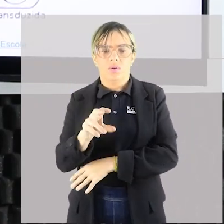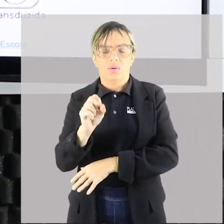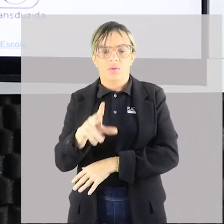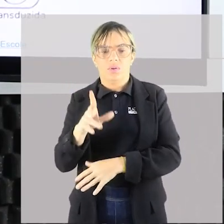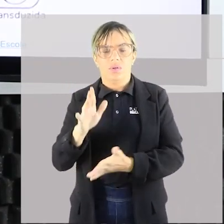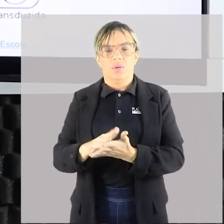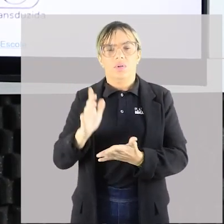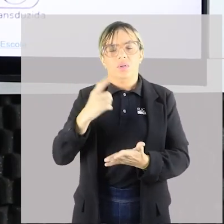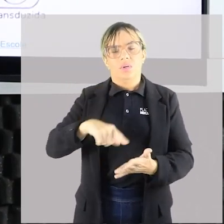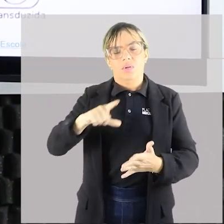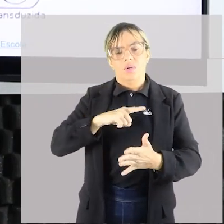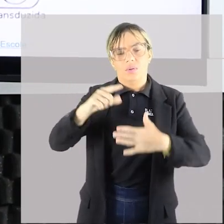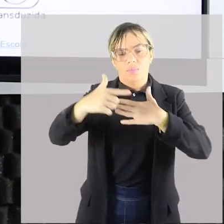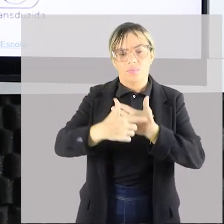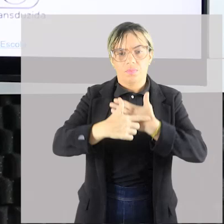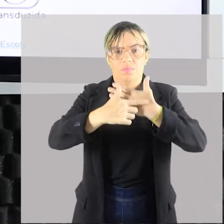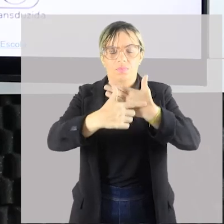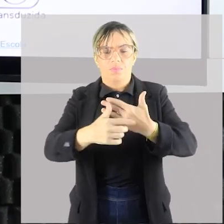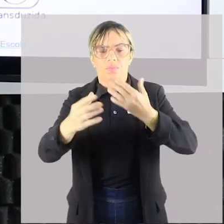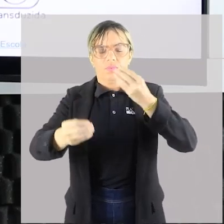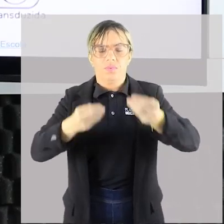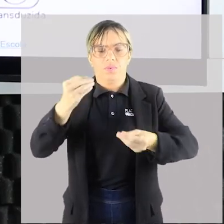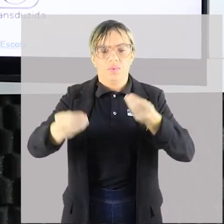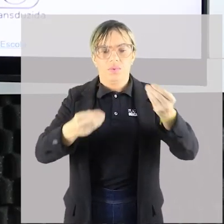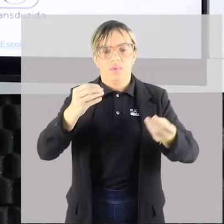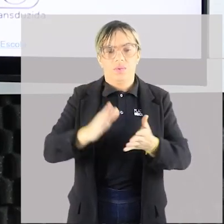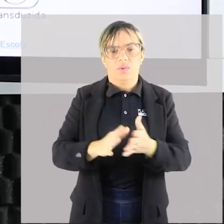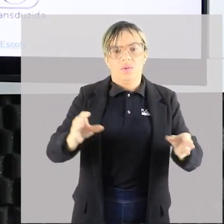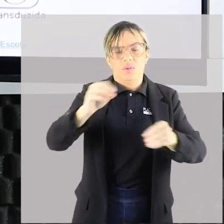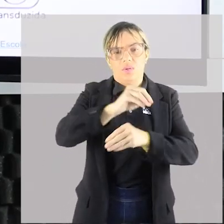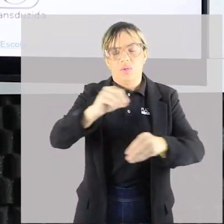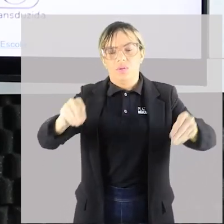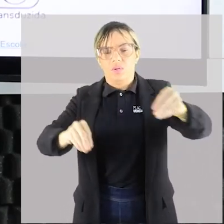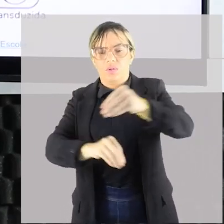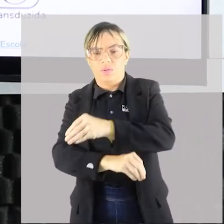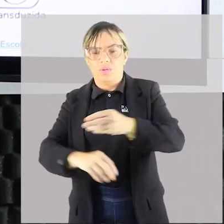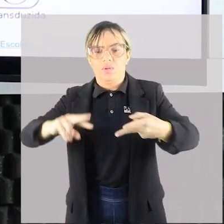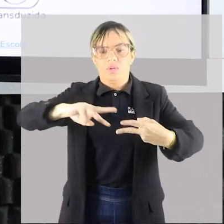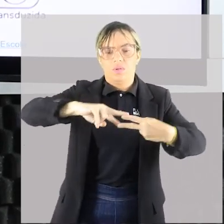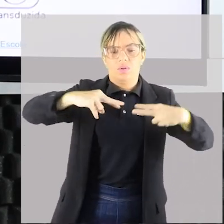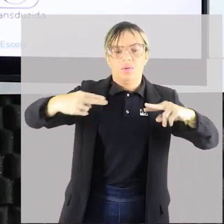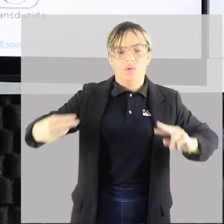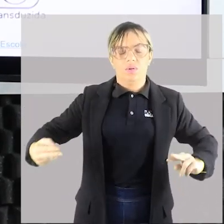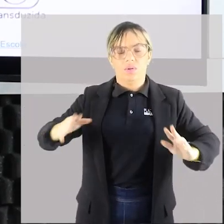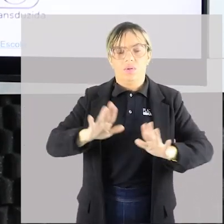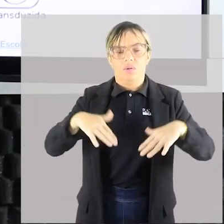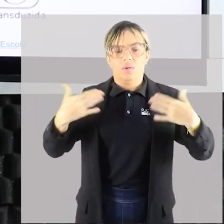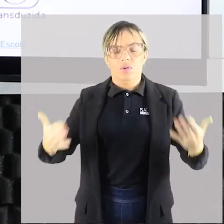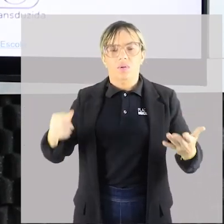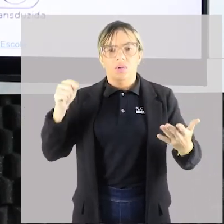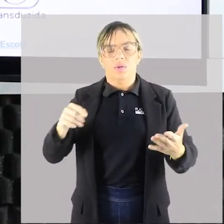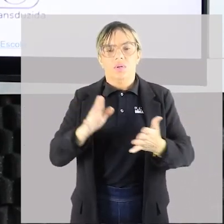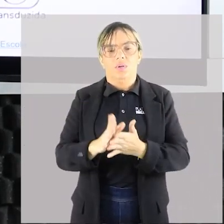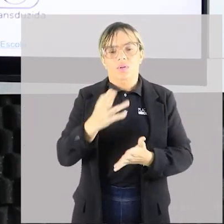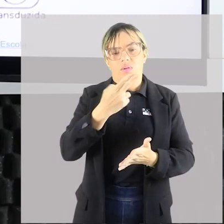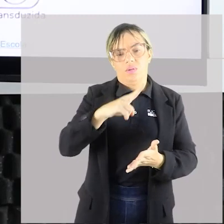ele funciona ali, né, como um transportador de material genético. A gente vai nomear esse